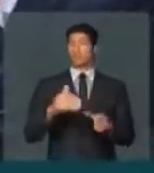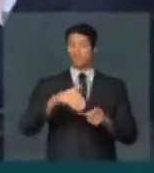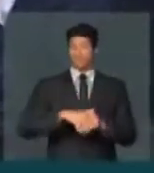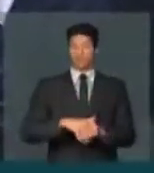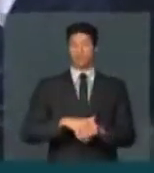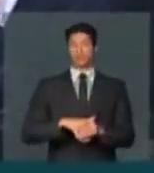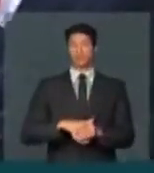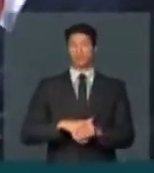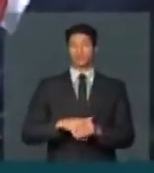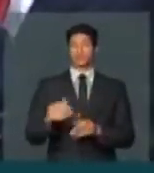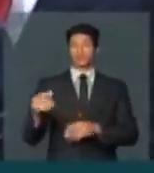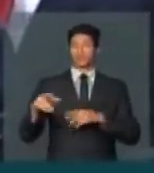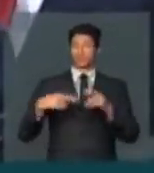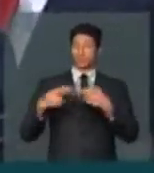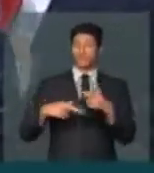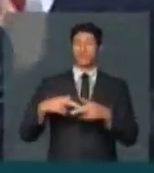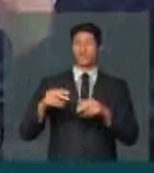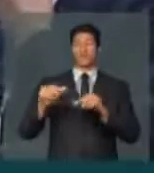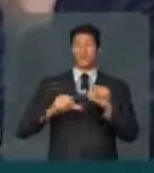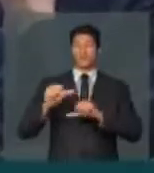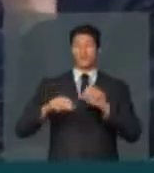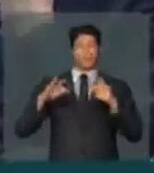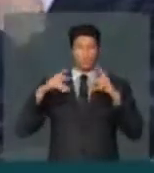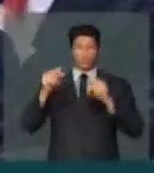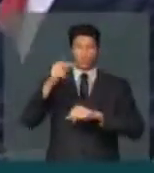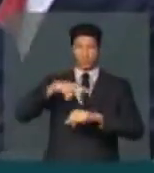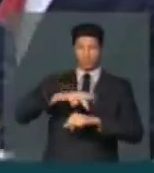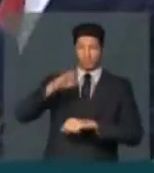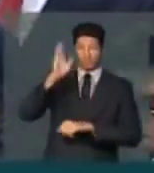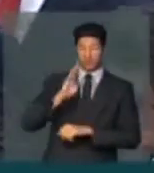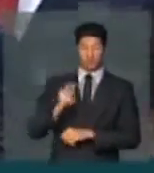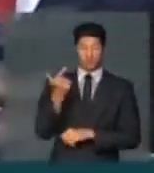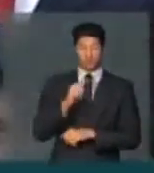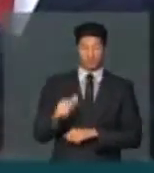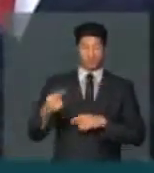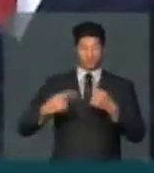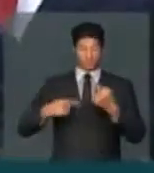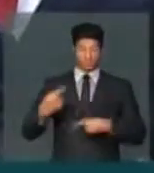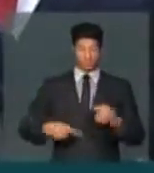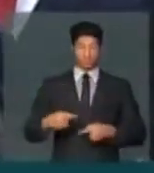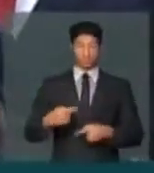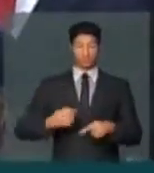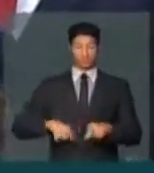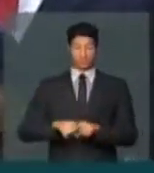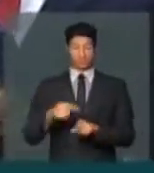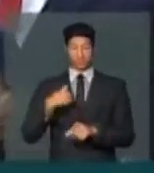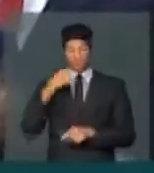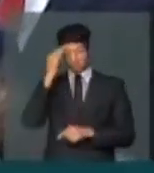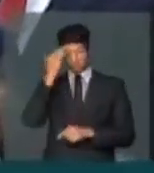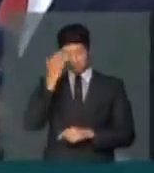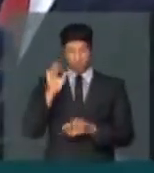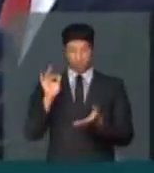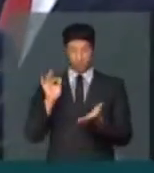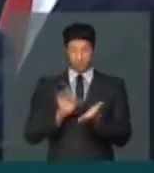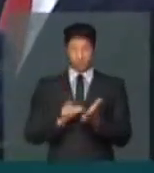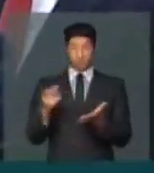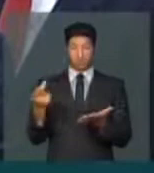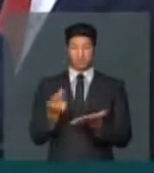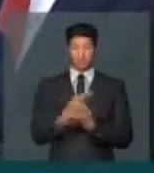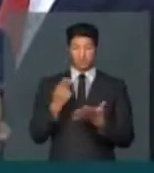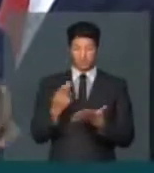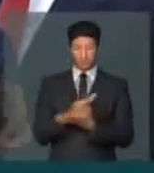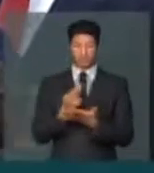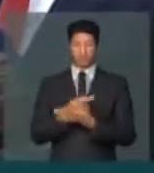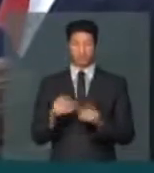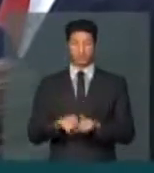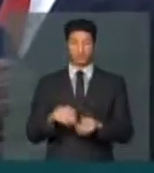votação de uma reforma eleitoral para todo o país sem discussão. Entendo que estamos cometendo graves equívocos,